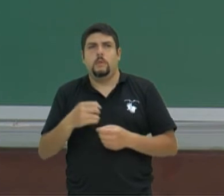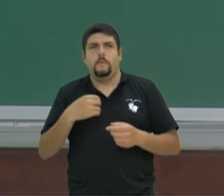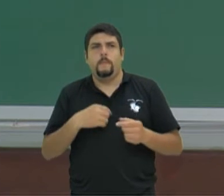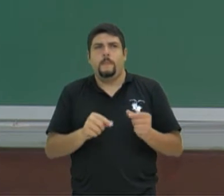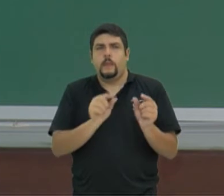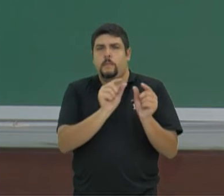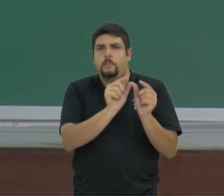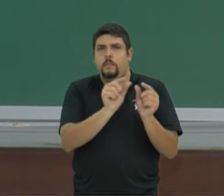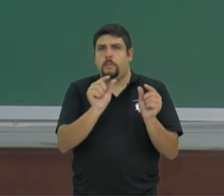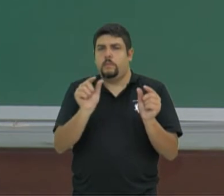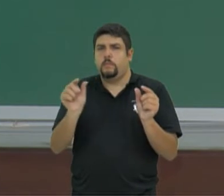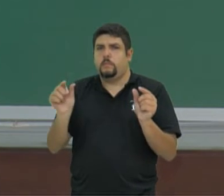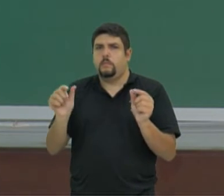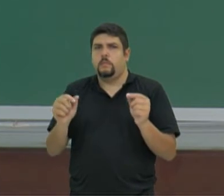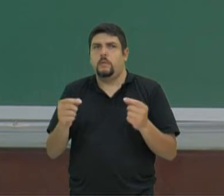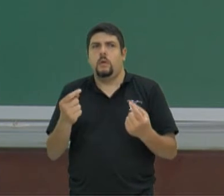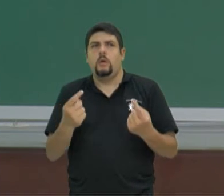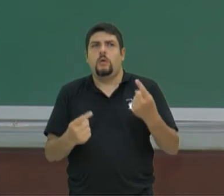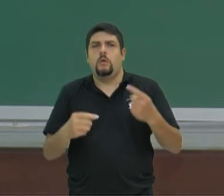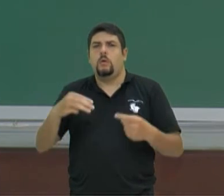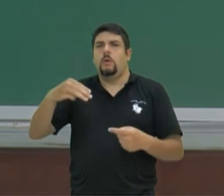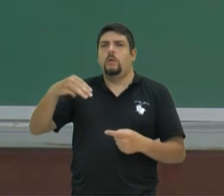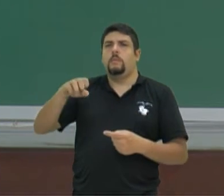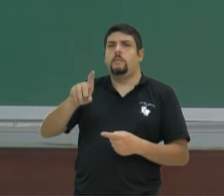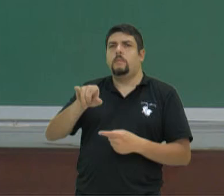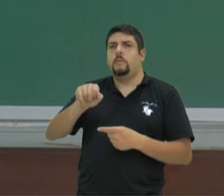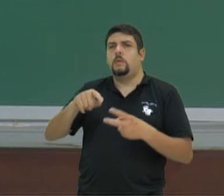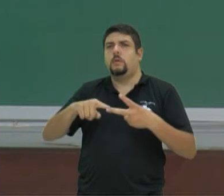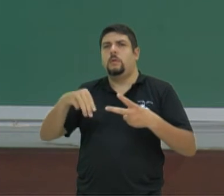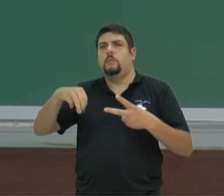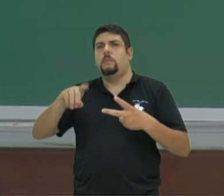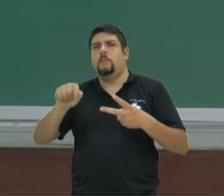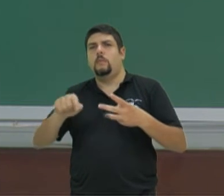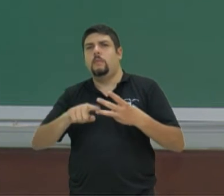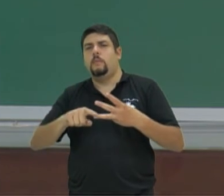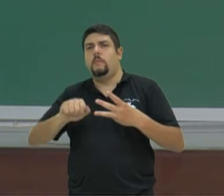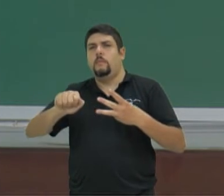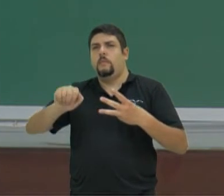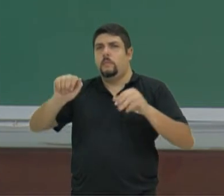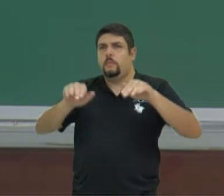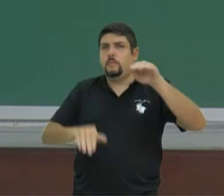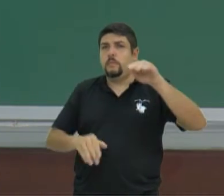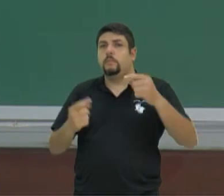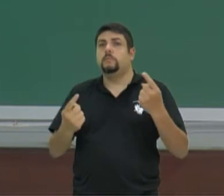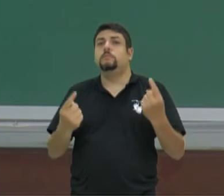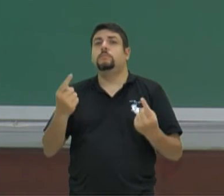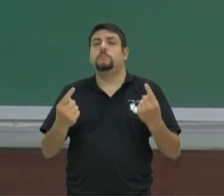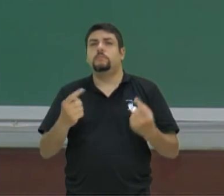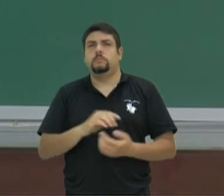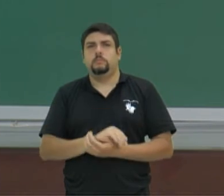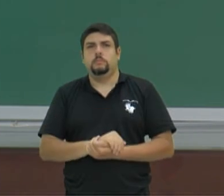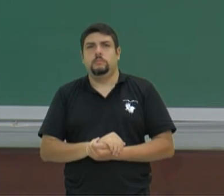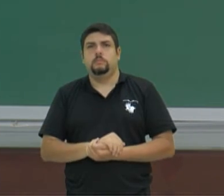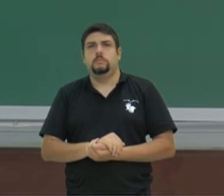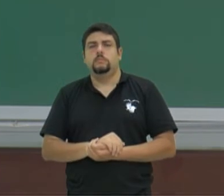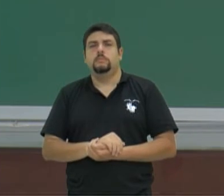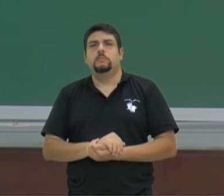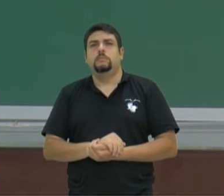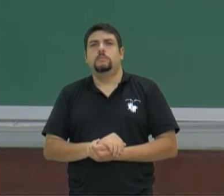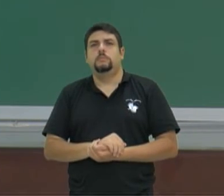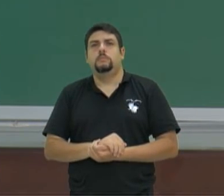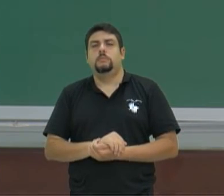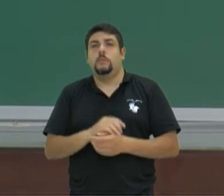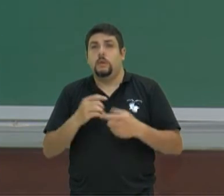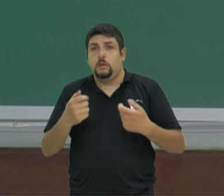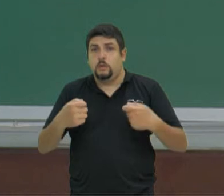contém, respectivamente, a média, a moda, a mediana e a amplitude é. Então, tem respectivamente, ou seja, tem